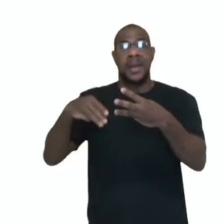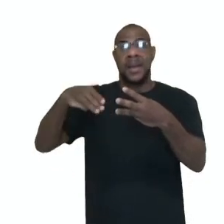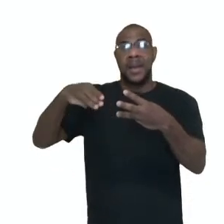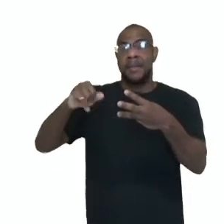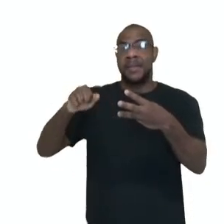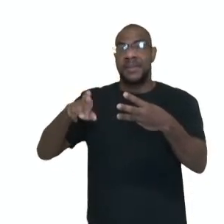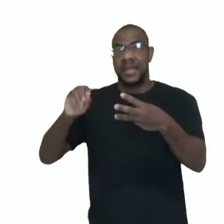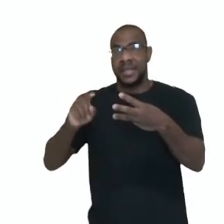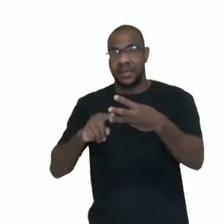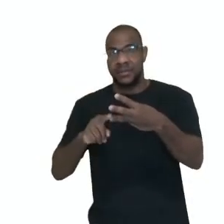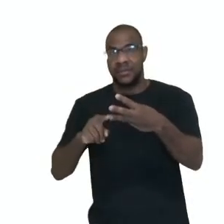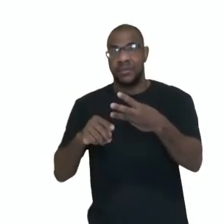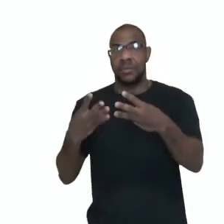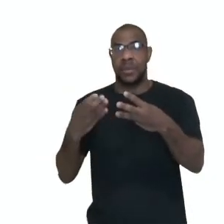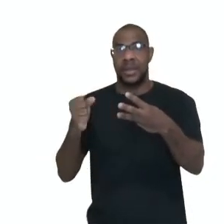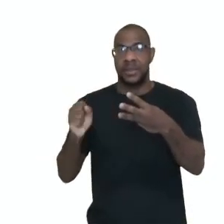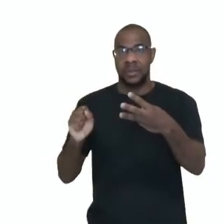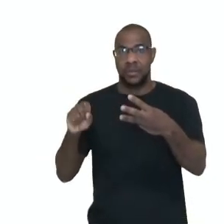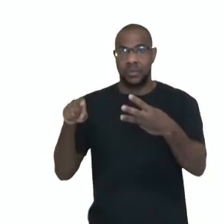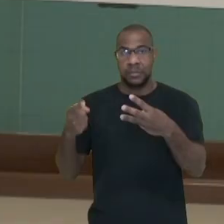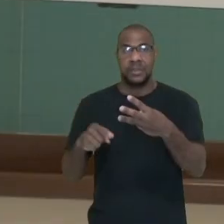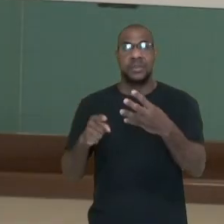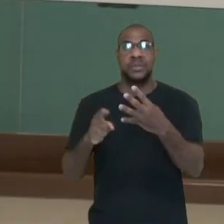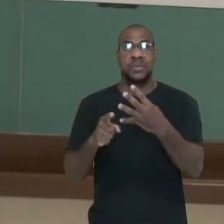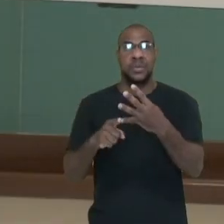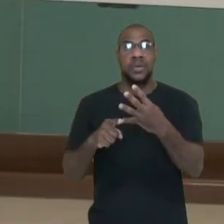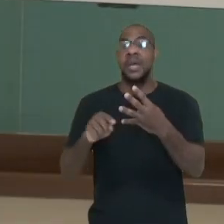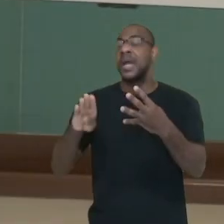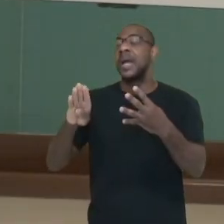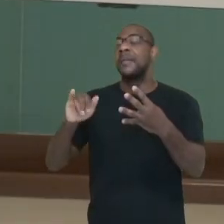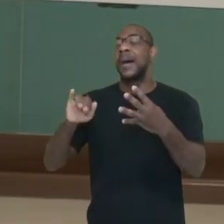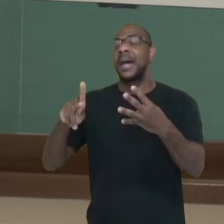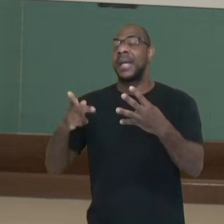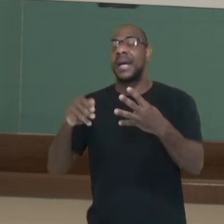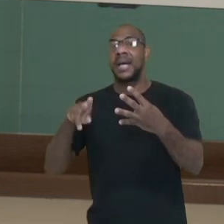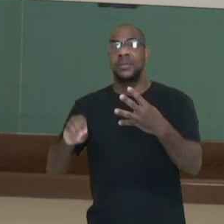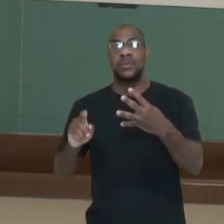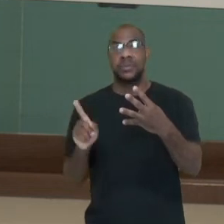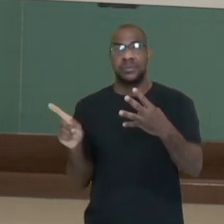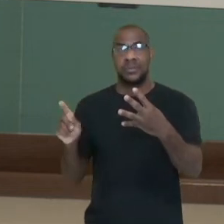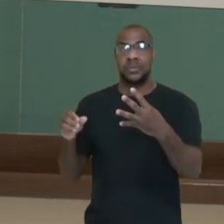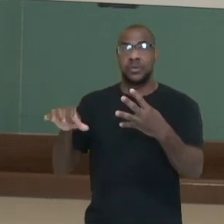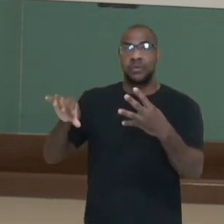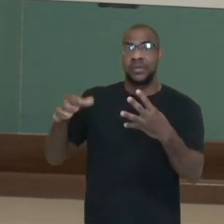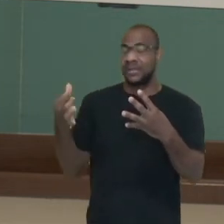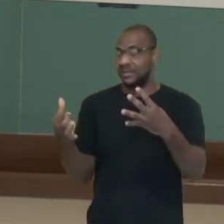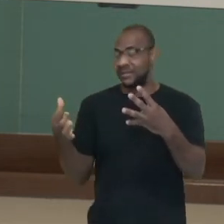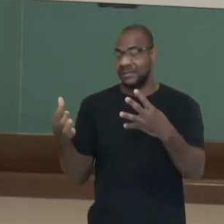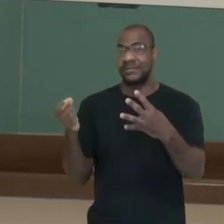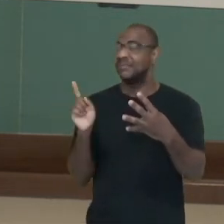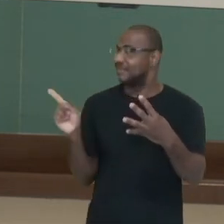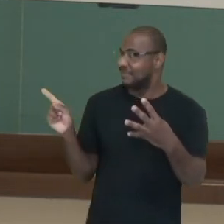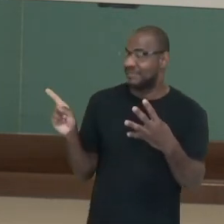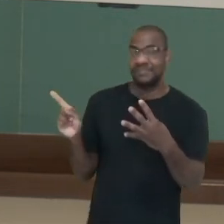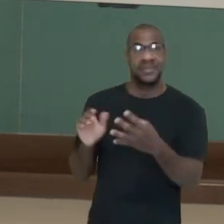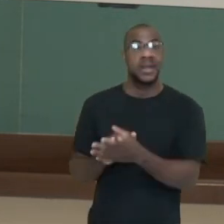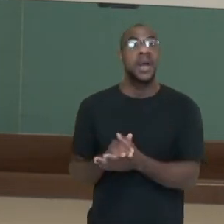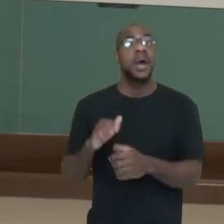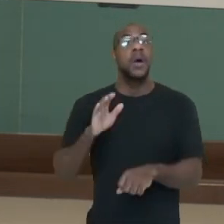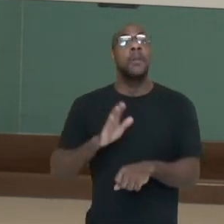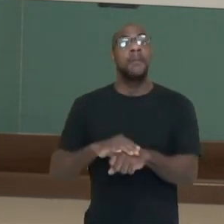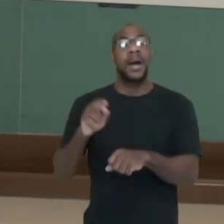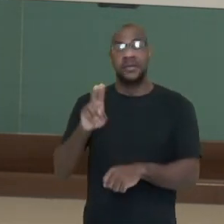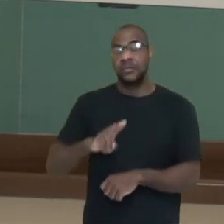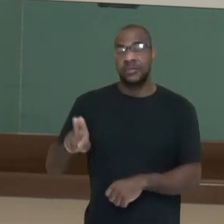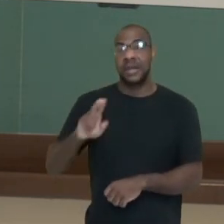o alqueire baiano, 96.800 m². Mas o mais usado normalmente é o hectare, e o